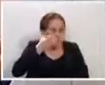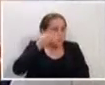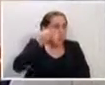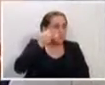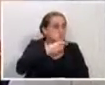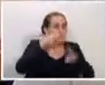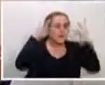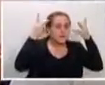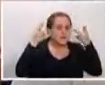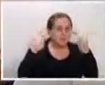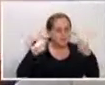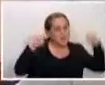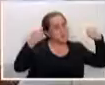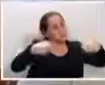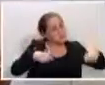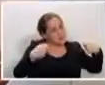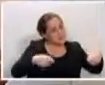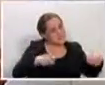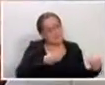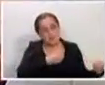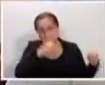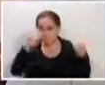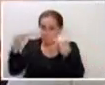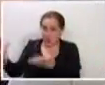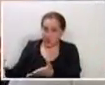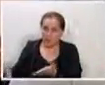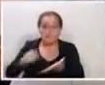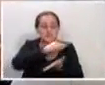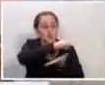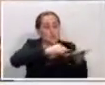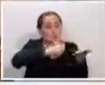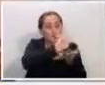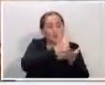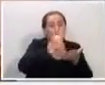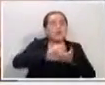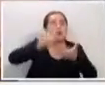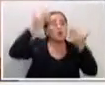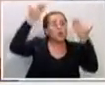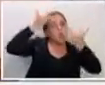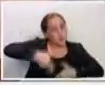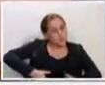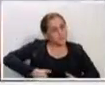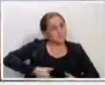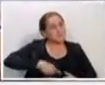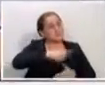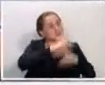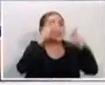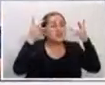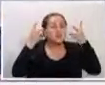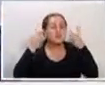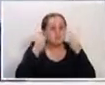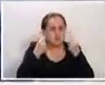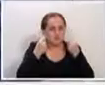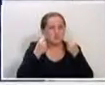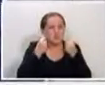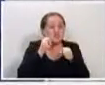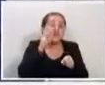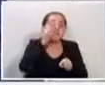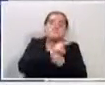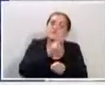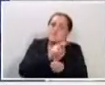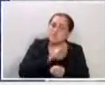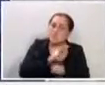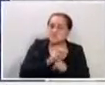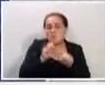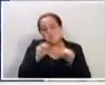aos órgãos a esse órgão que concedeu o documento que comprova o bom cuidado com o animal bom essa fiscalização pode também